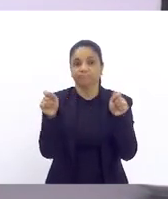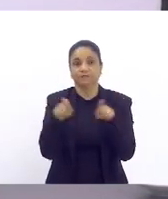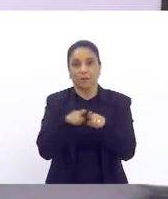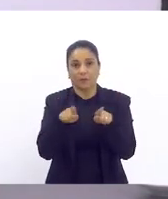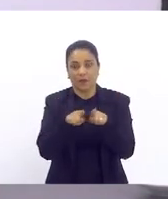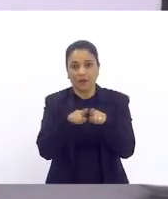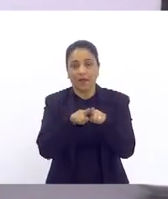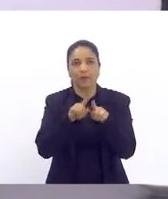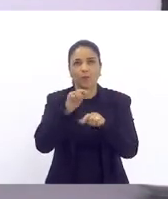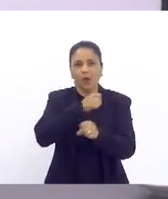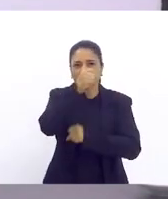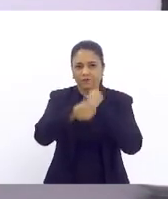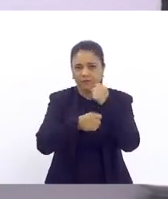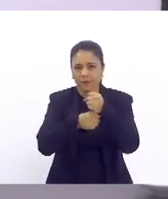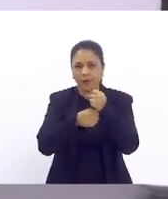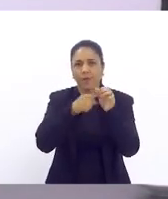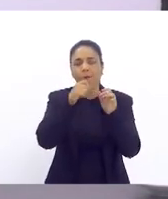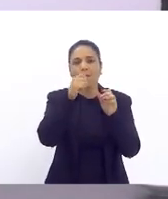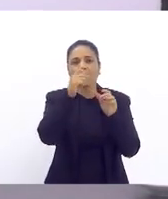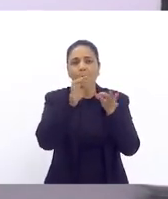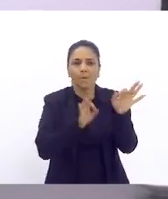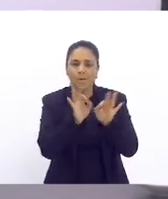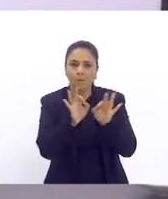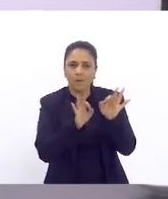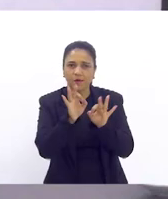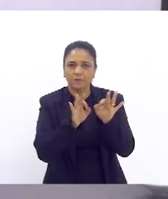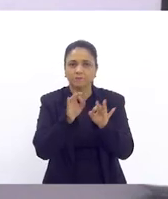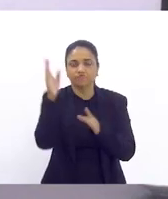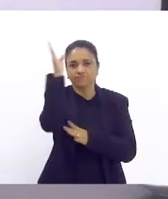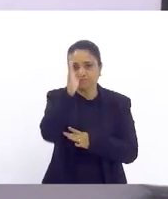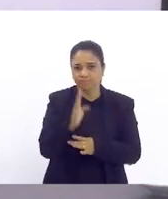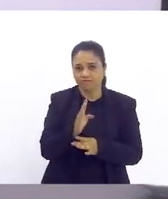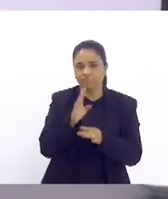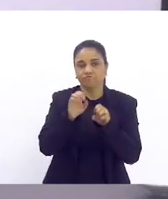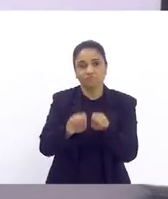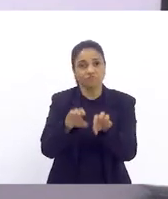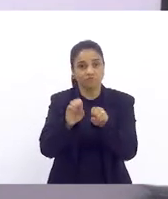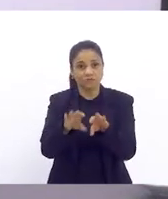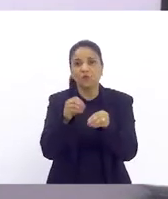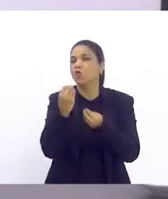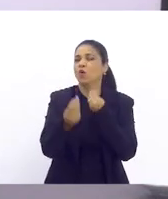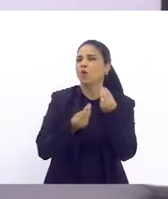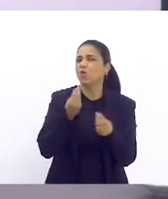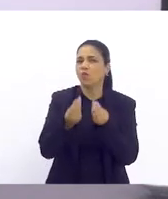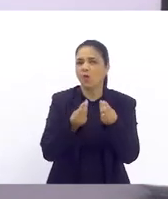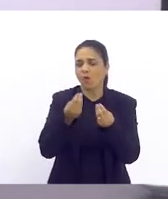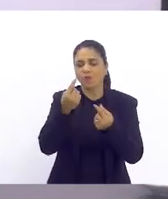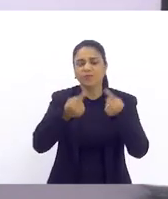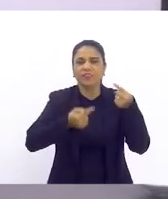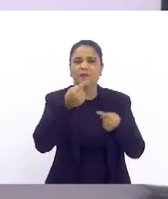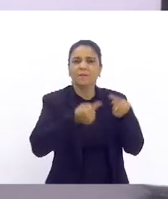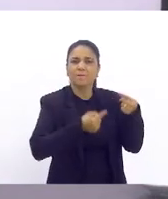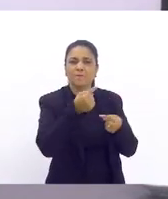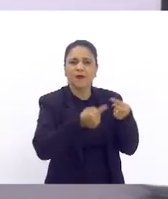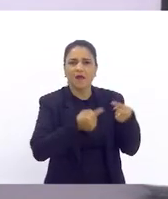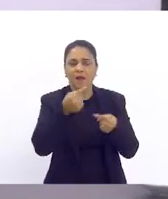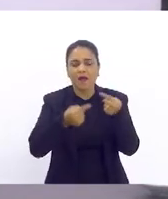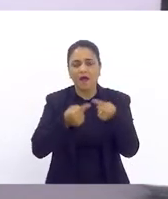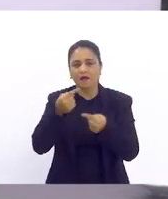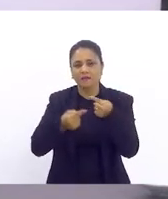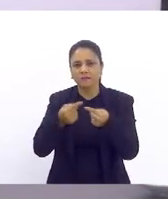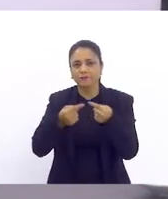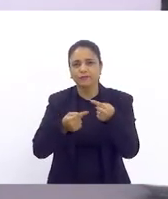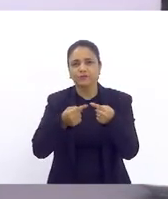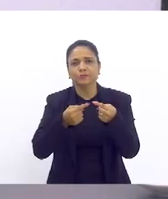respeito do Plano Nacional de Educação Então como é que ficaria esse debate a respeito do plano estadual